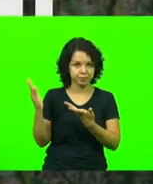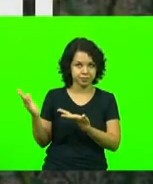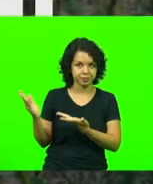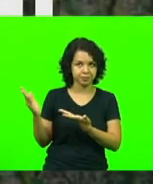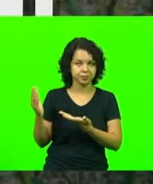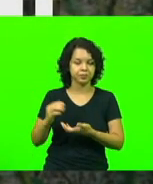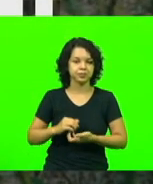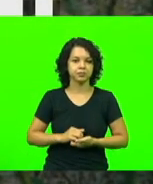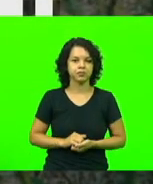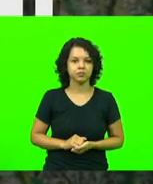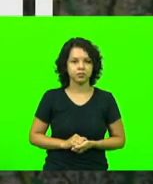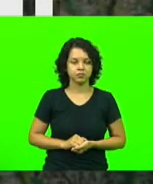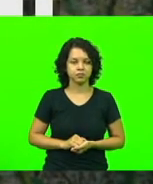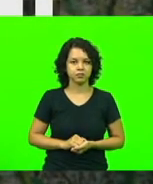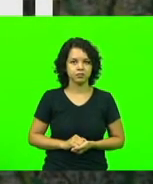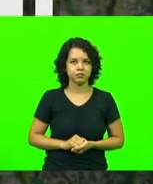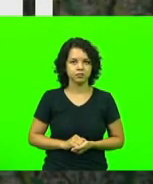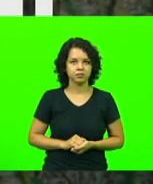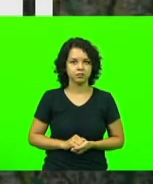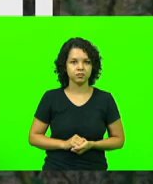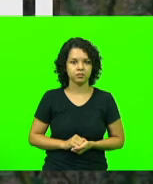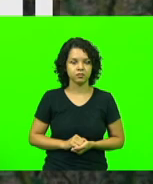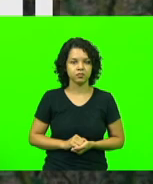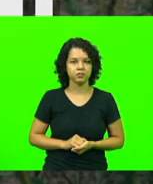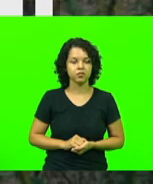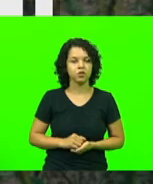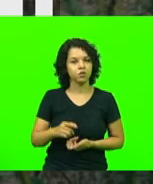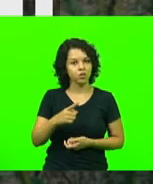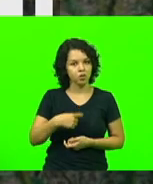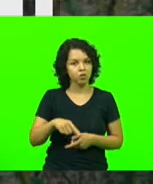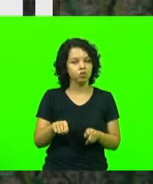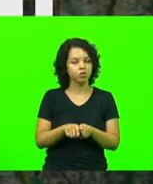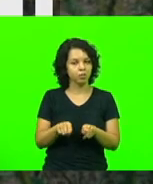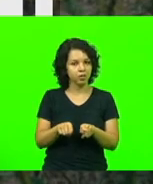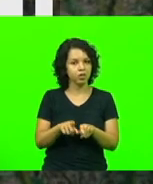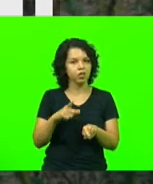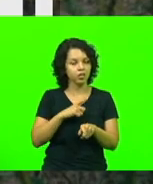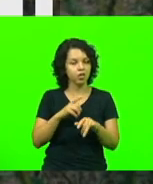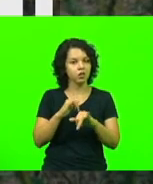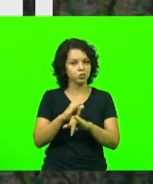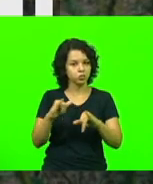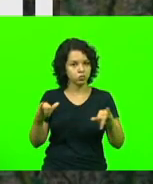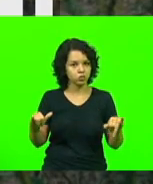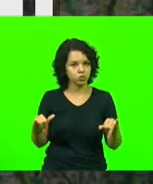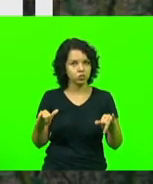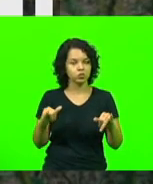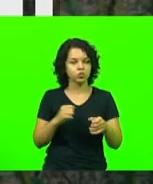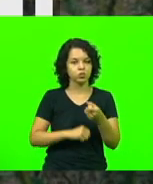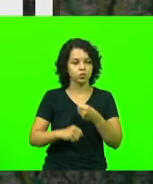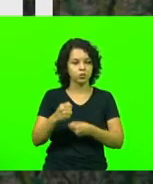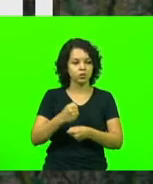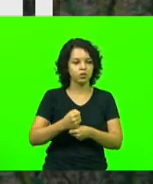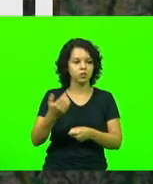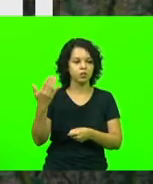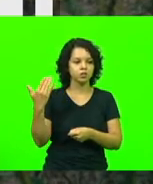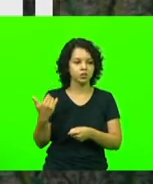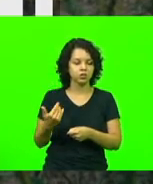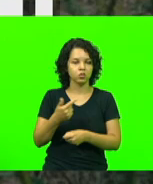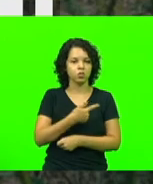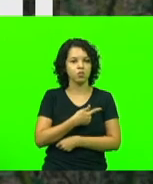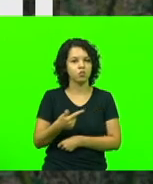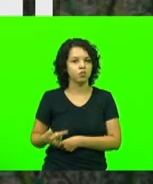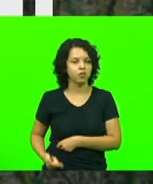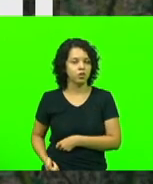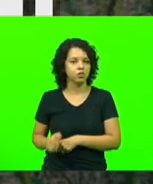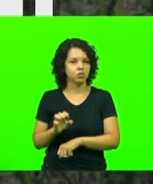olharmos numa outra ponta, tivemos um anúncio e que foi executado no ano passado por parte do governo do